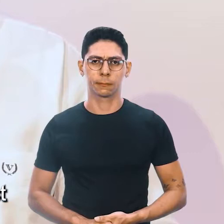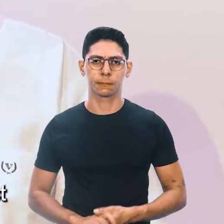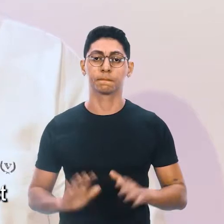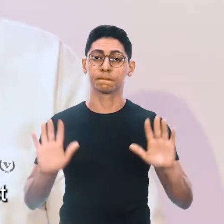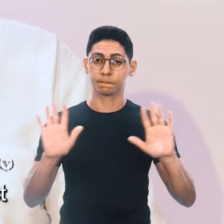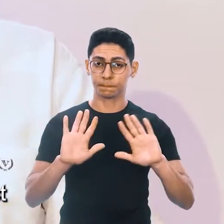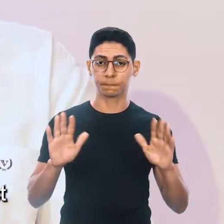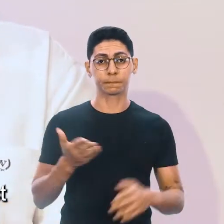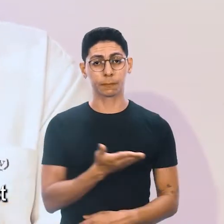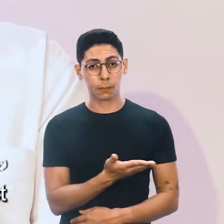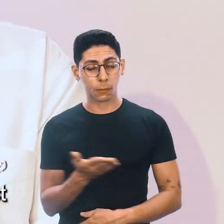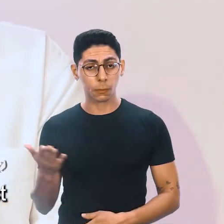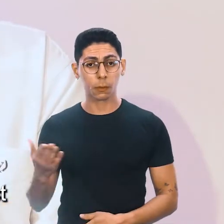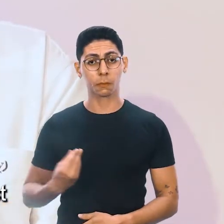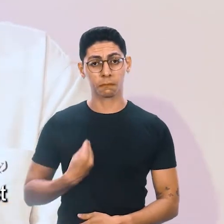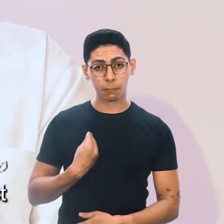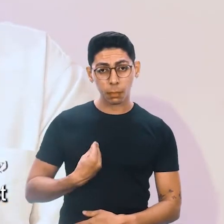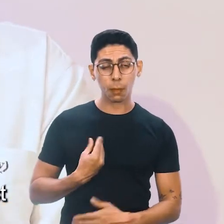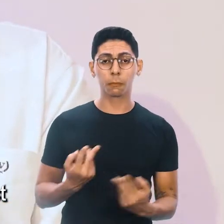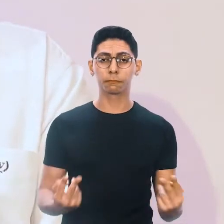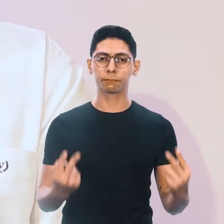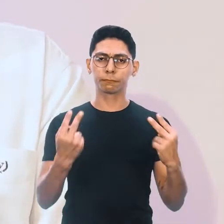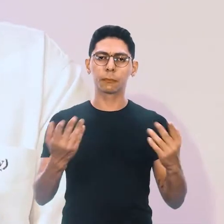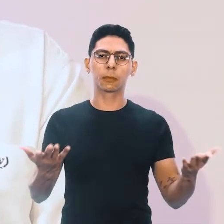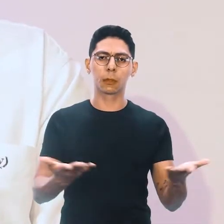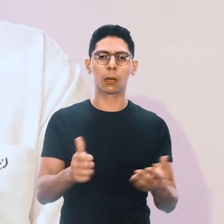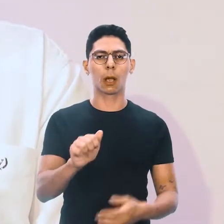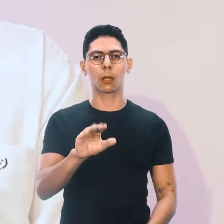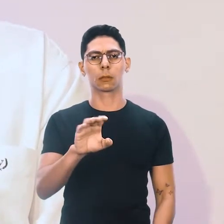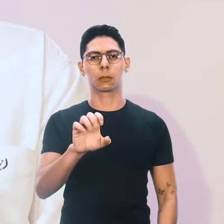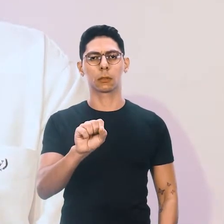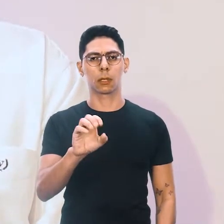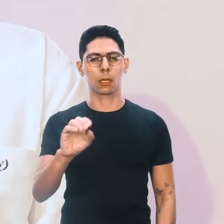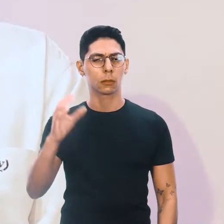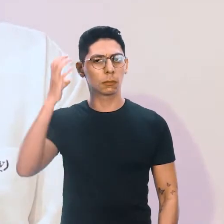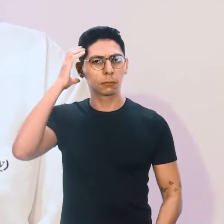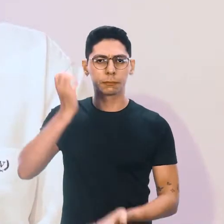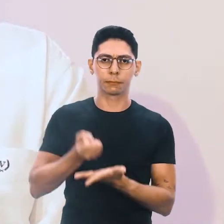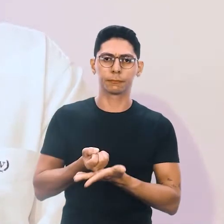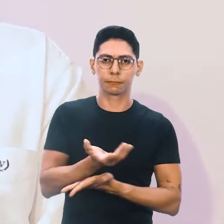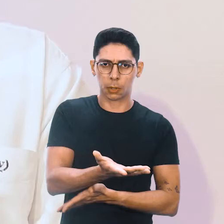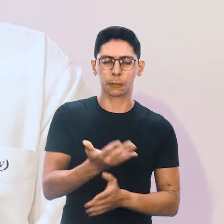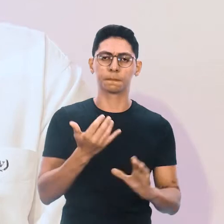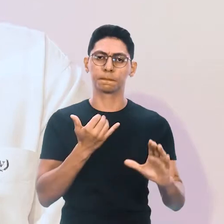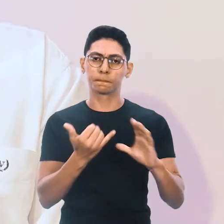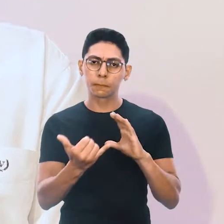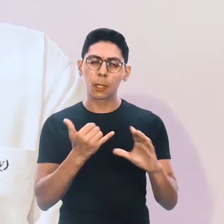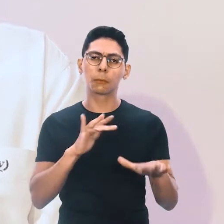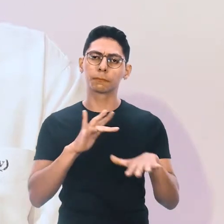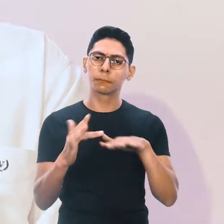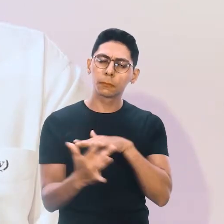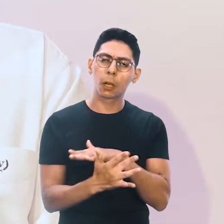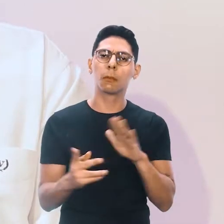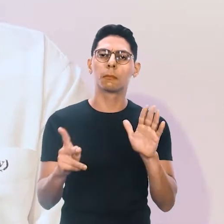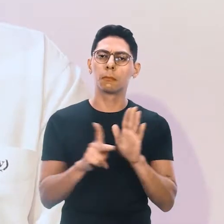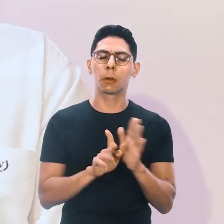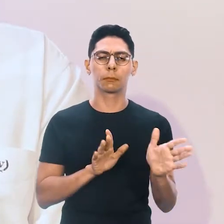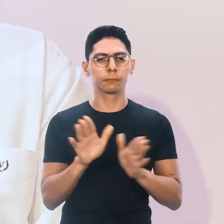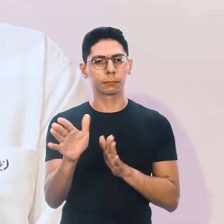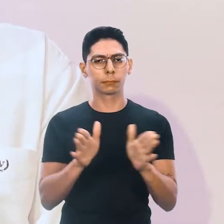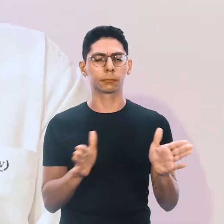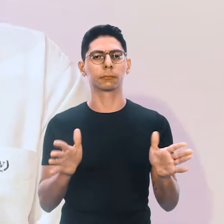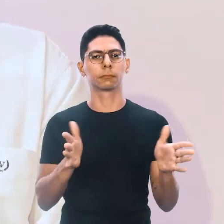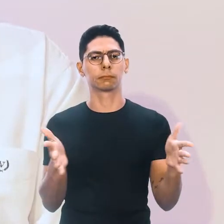Olá, você está com Acessos Podcast, o seu canal de acessibilidade,